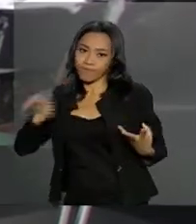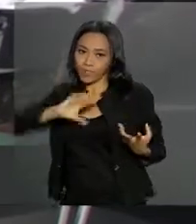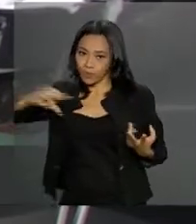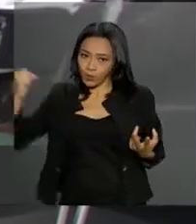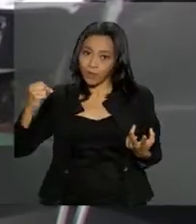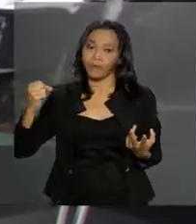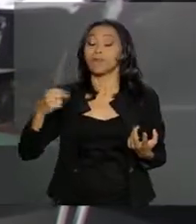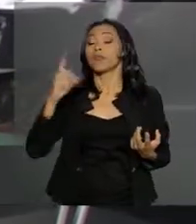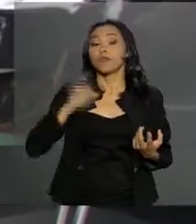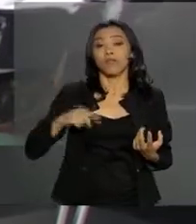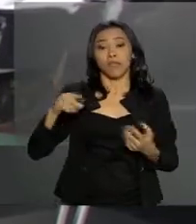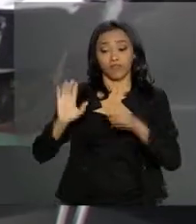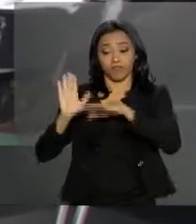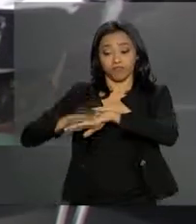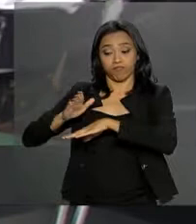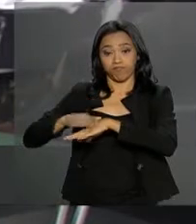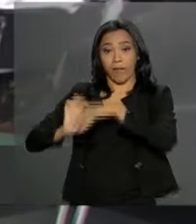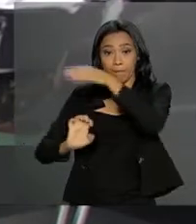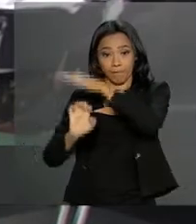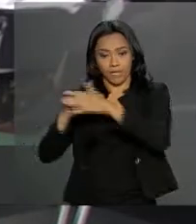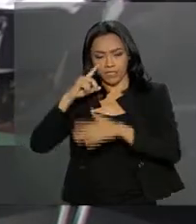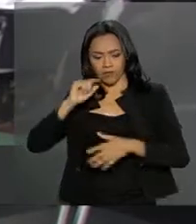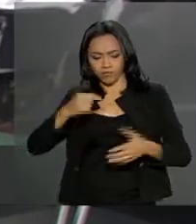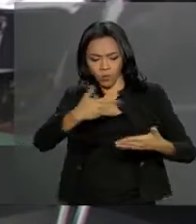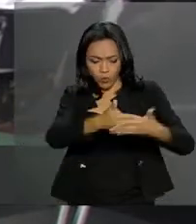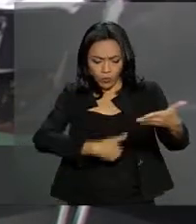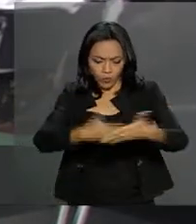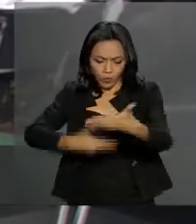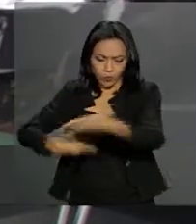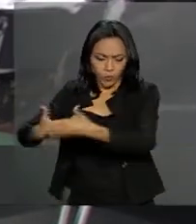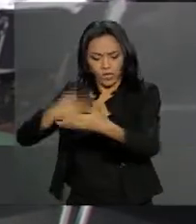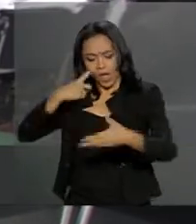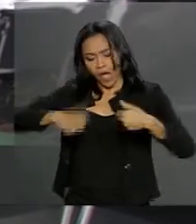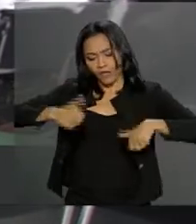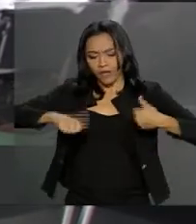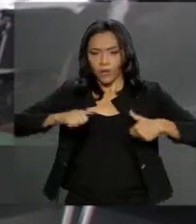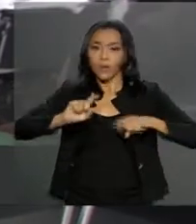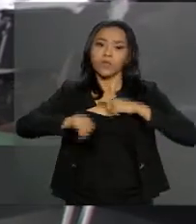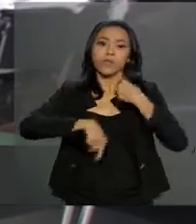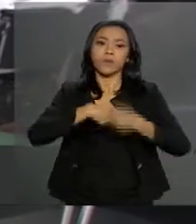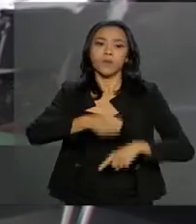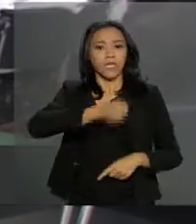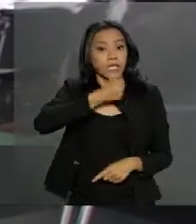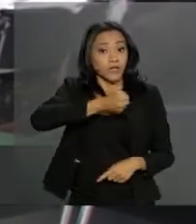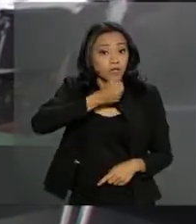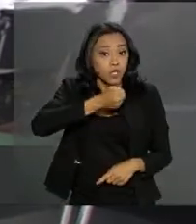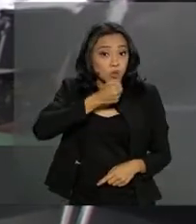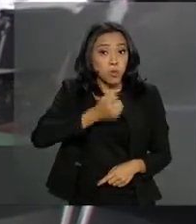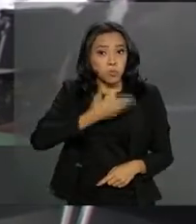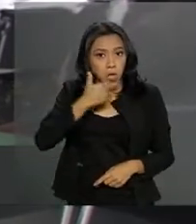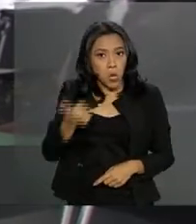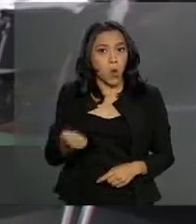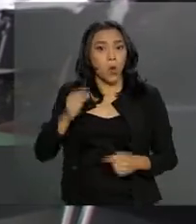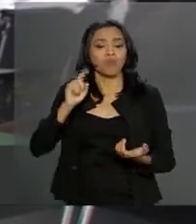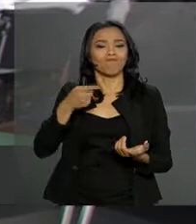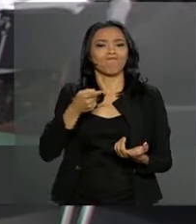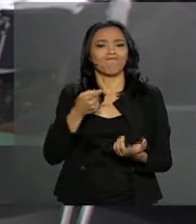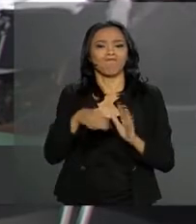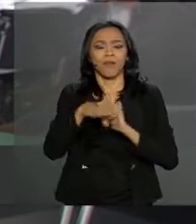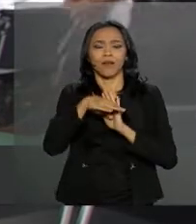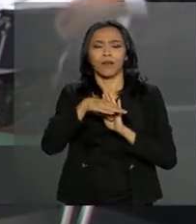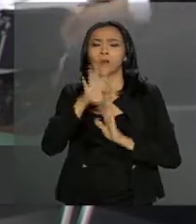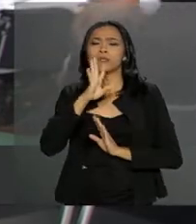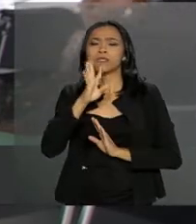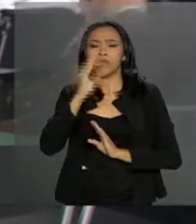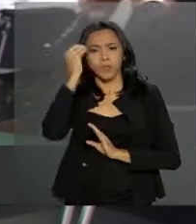empresa fez a análise dos currículos dos candidatos e entrevistou os três com melhor pontuação técnica. E o novo